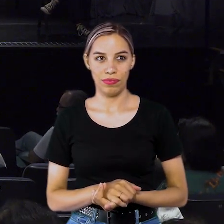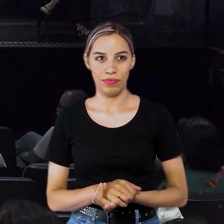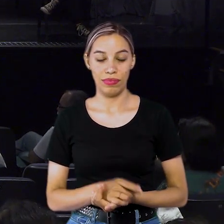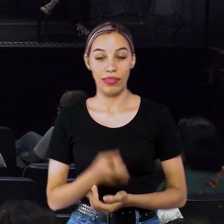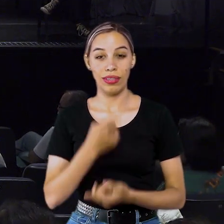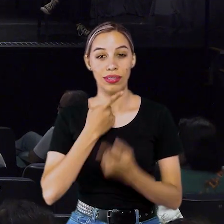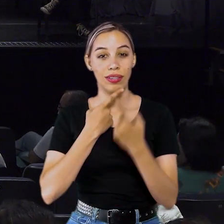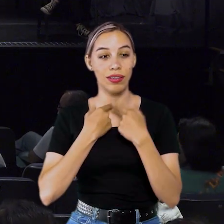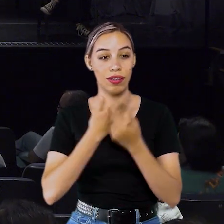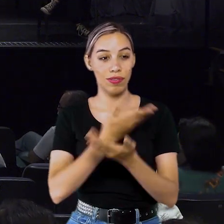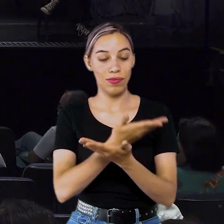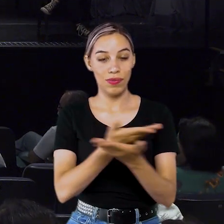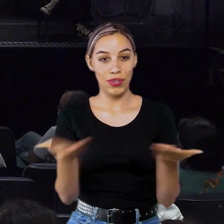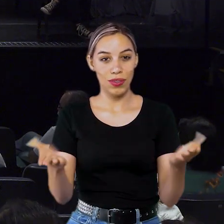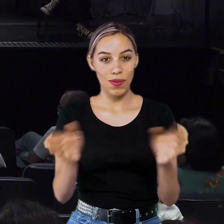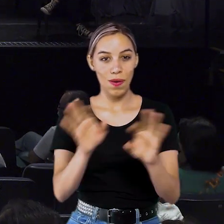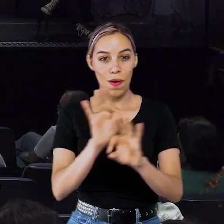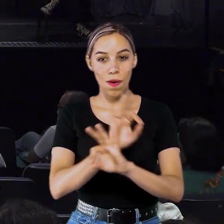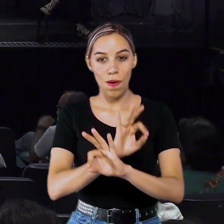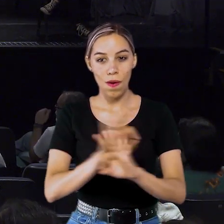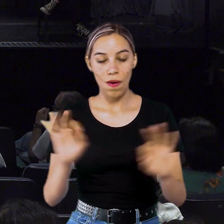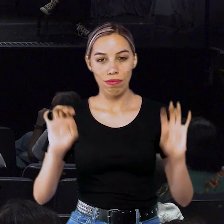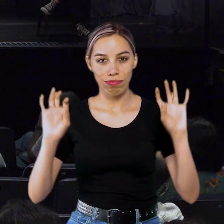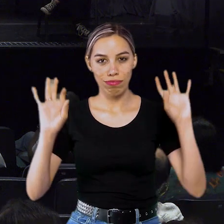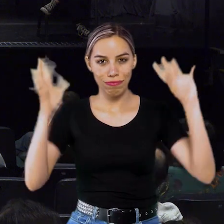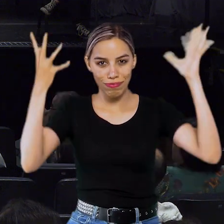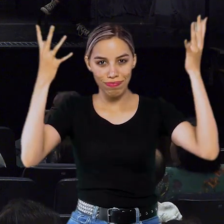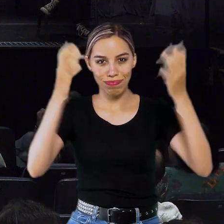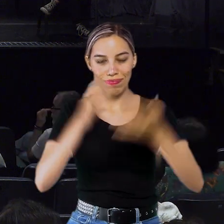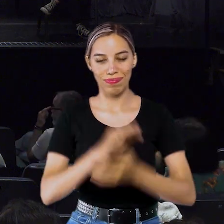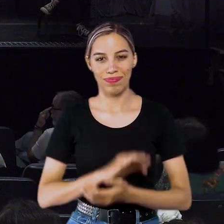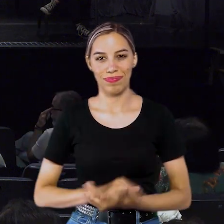E desejamos a todos vocês um ótimo encontro.